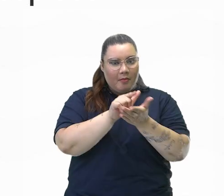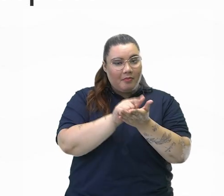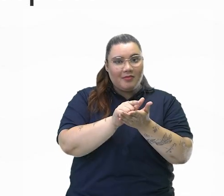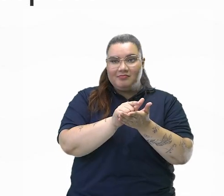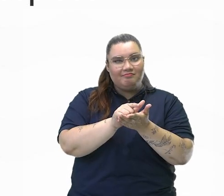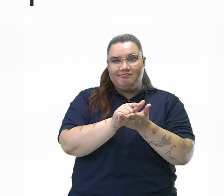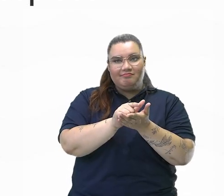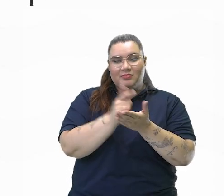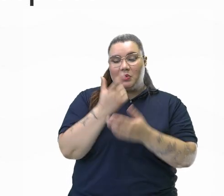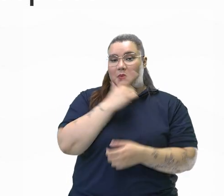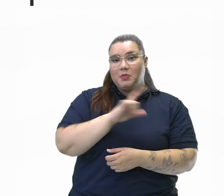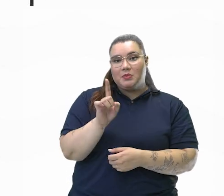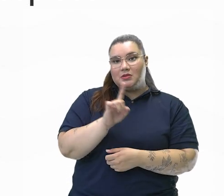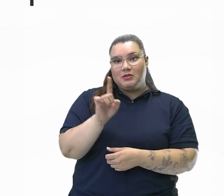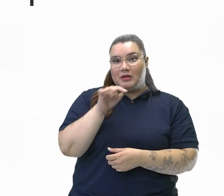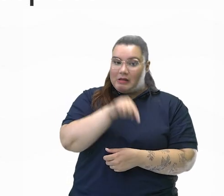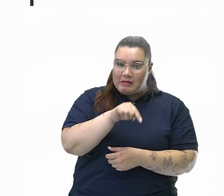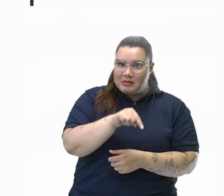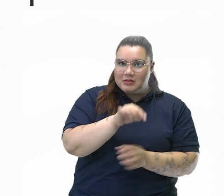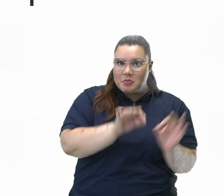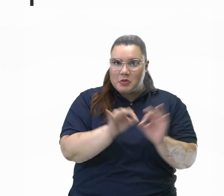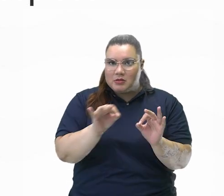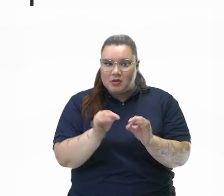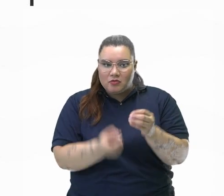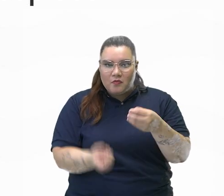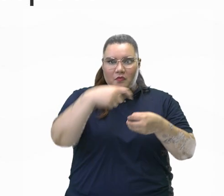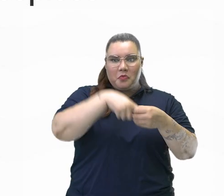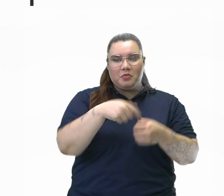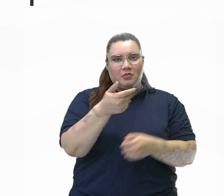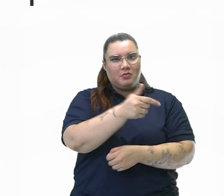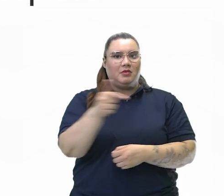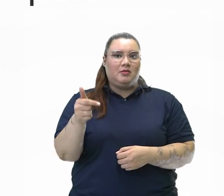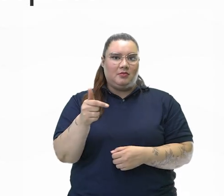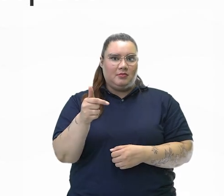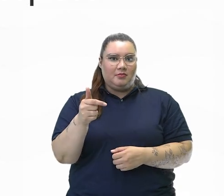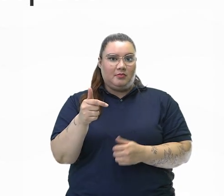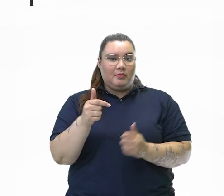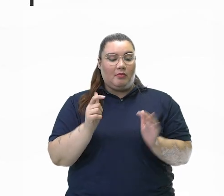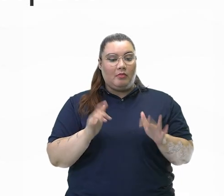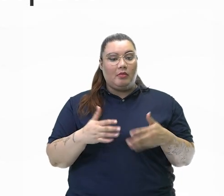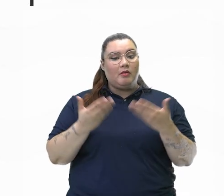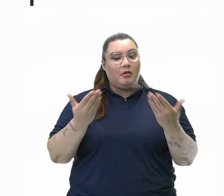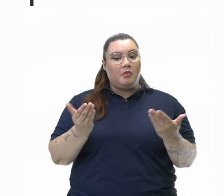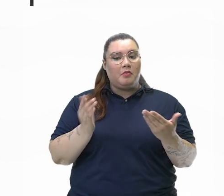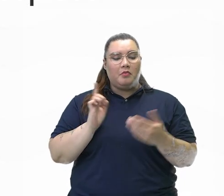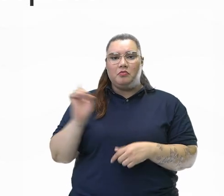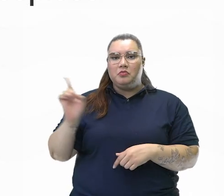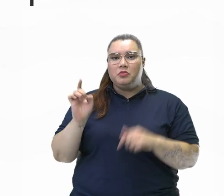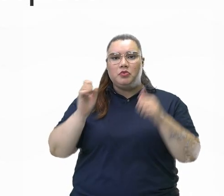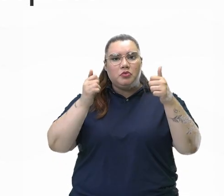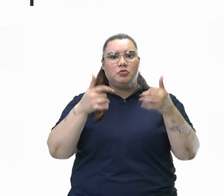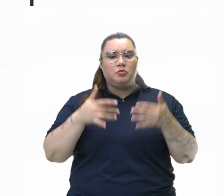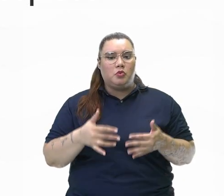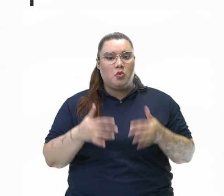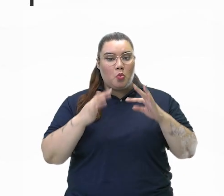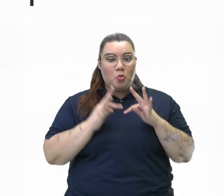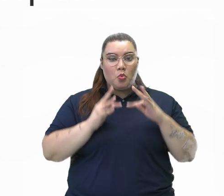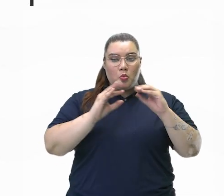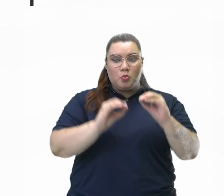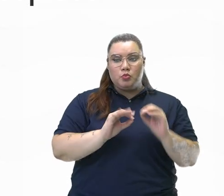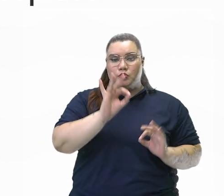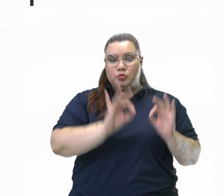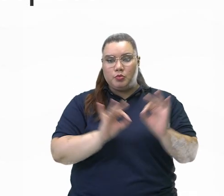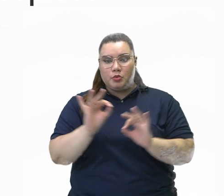papel novamente. Você não pode reverter aquele processo. Então, praticamente, todos os